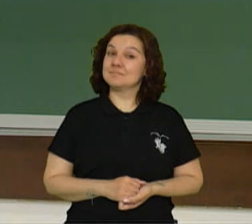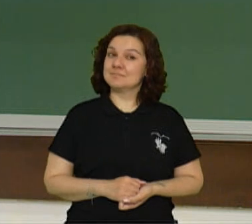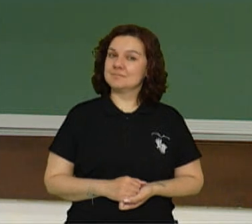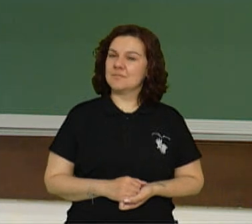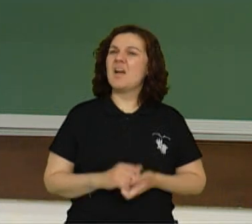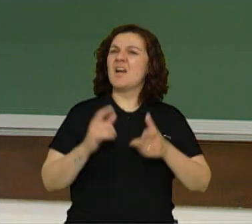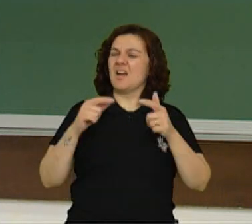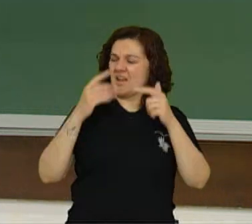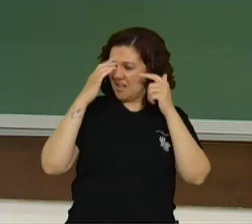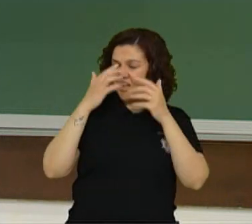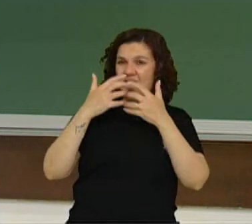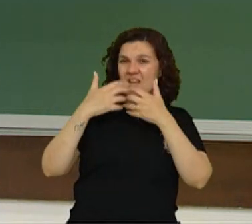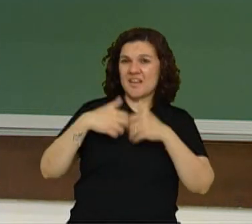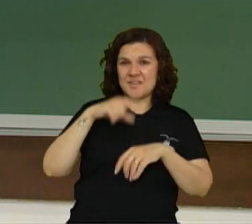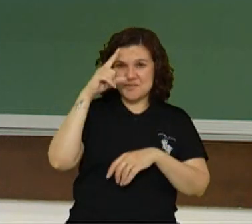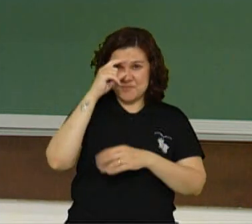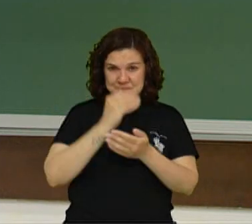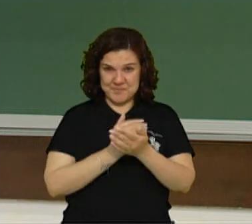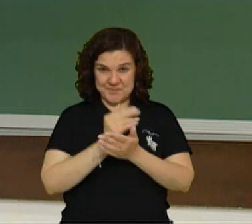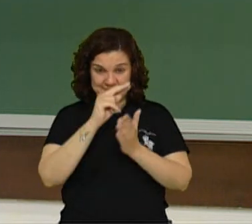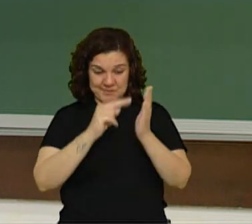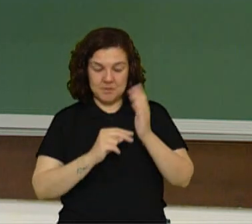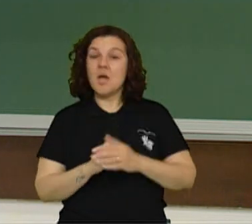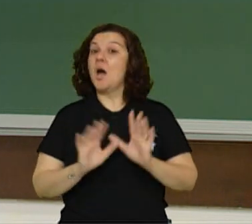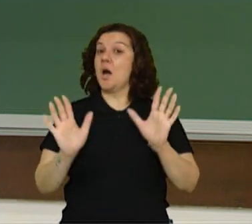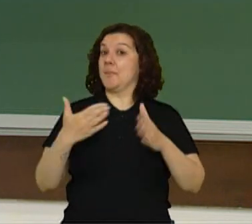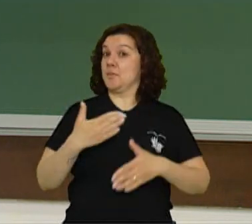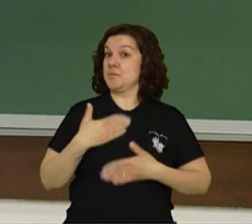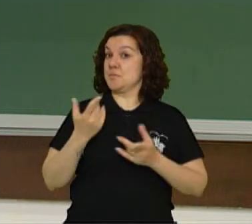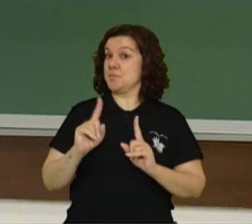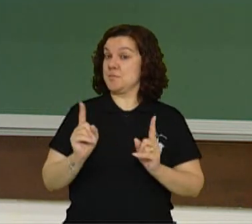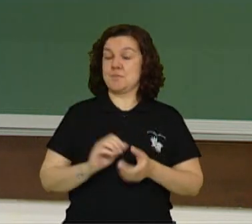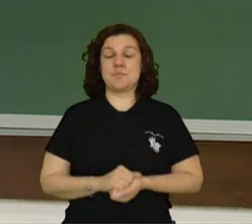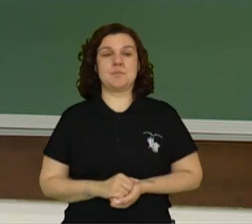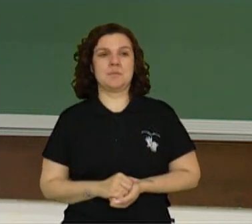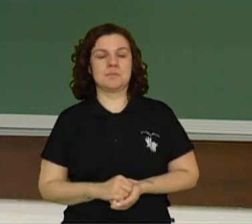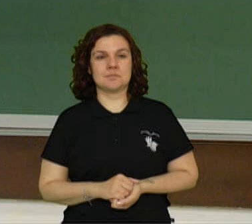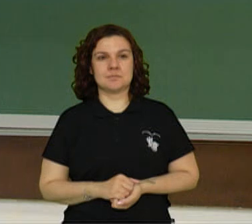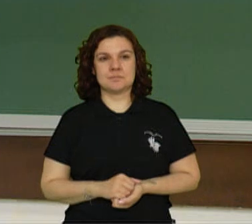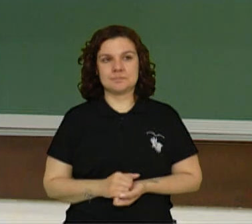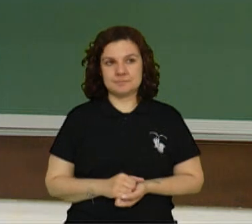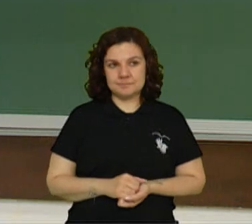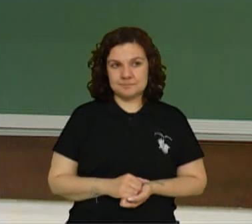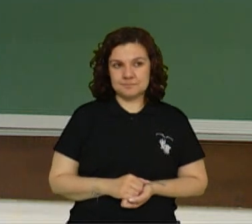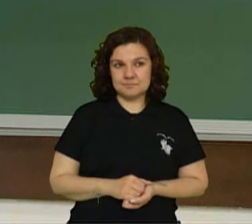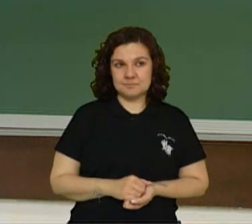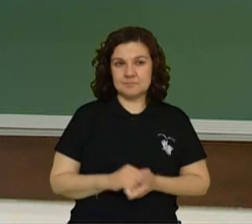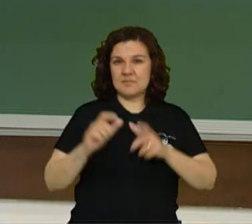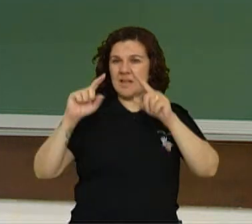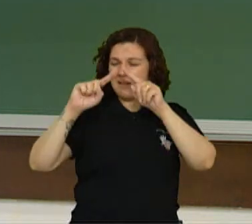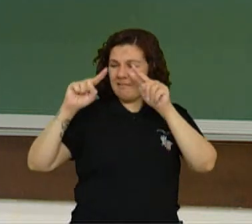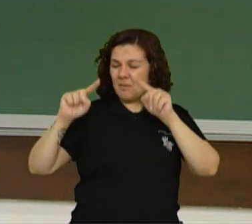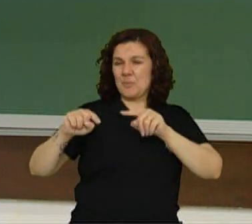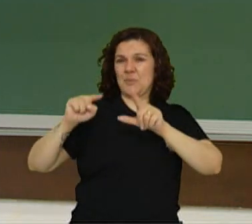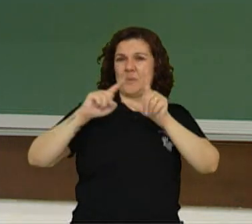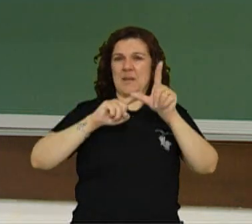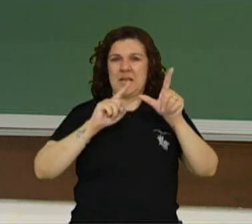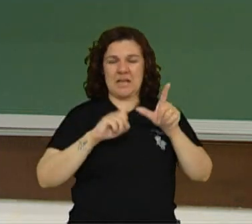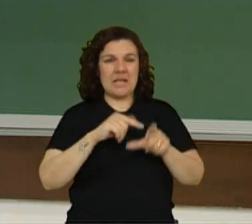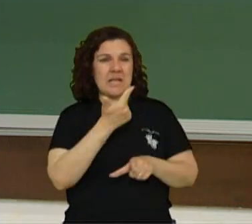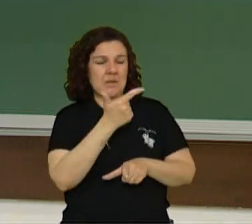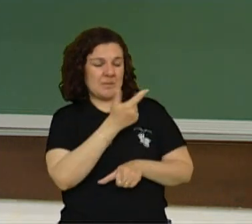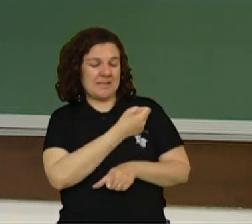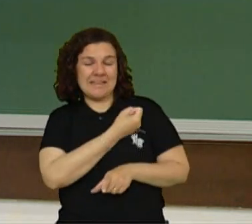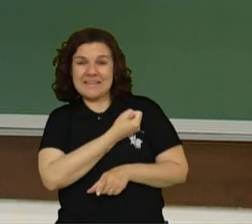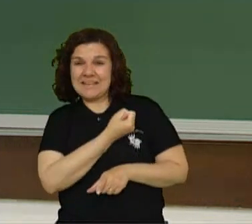parecer um pouco difícil no começo da leitura, né? Mas não se assuste. O enunciado é muito algébrico, né? Não tem valor